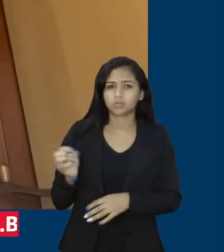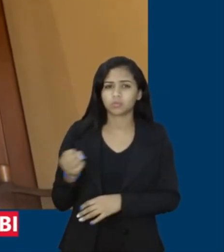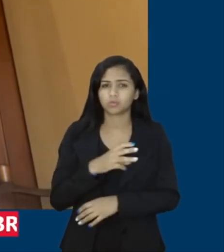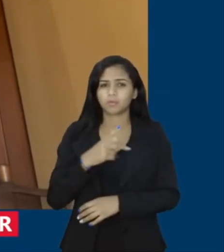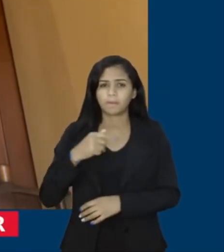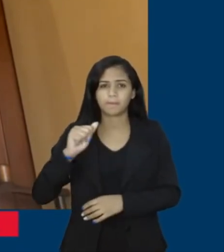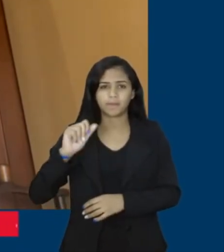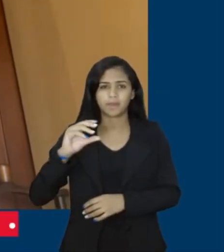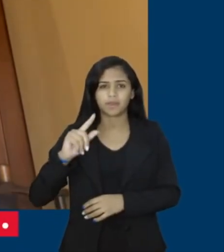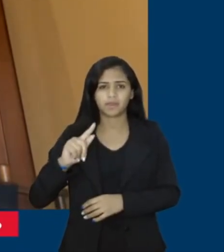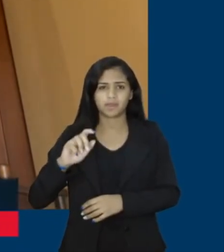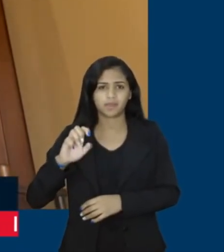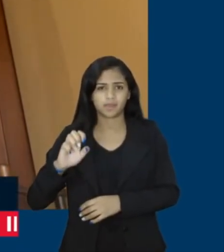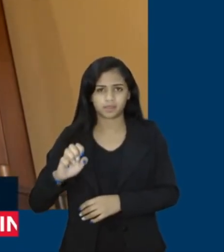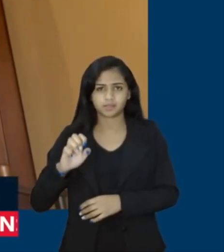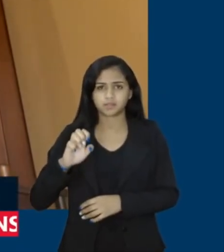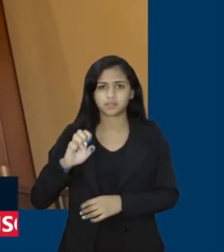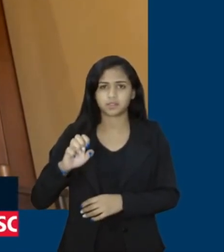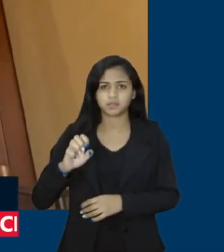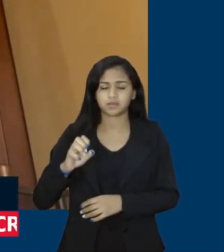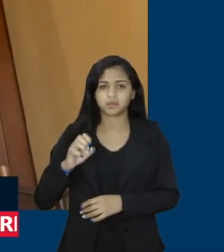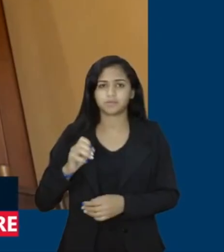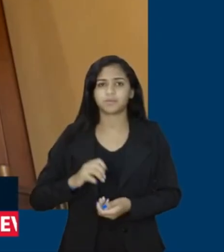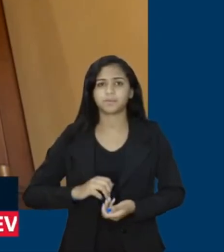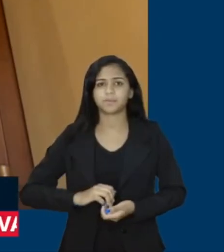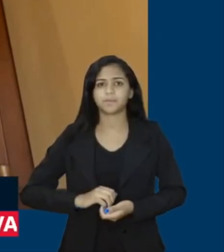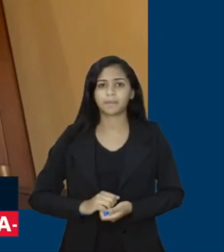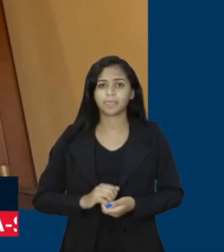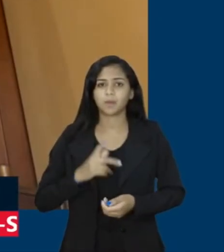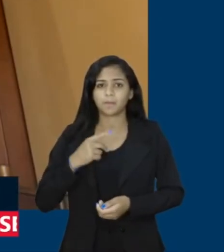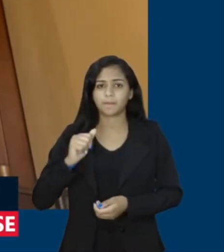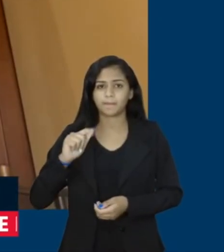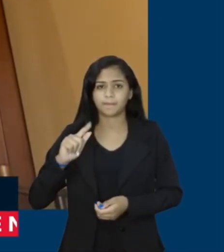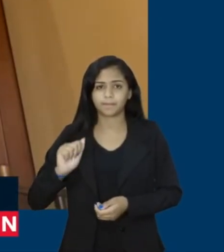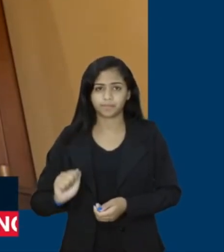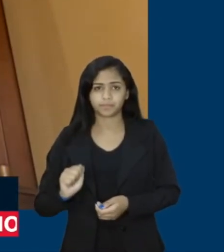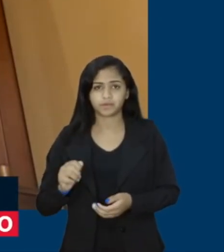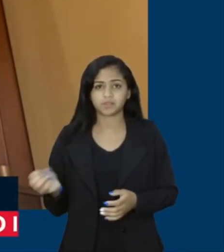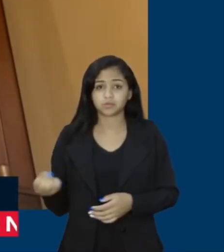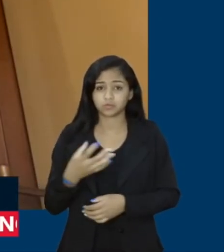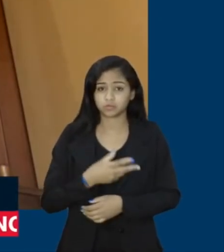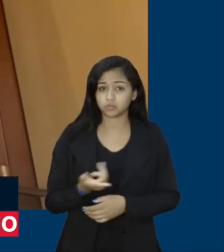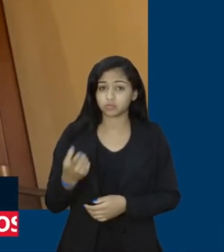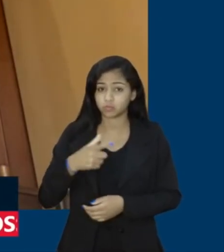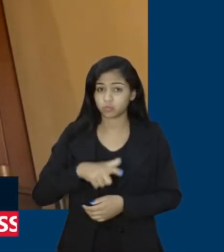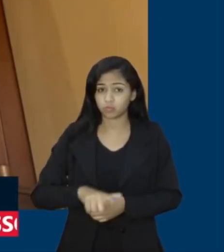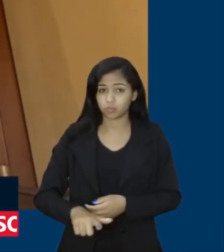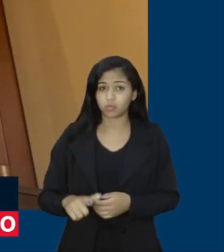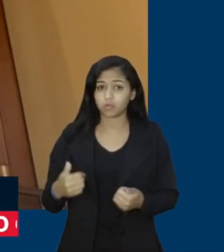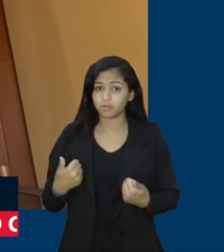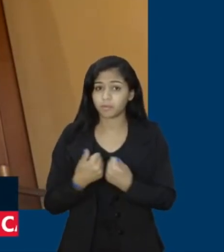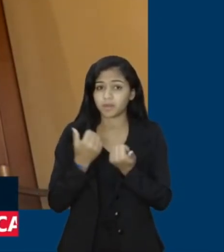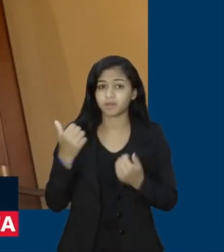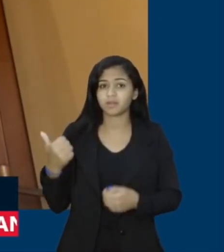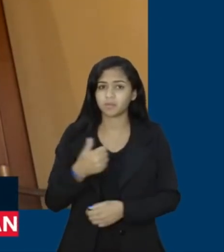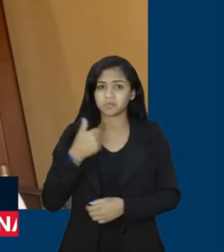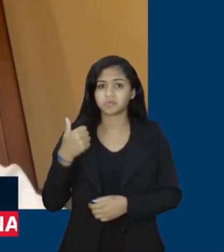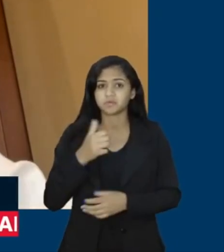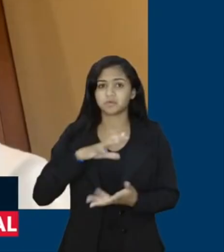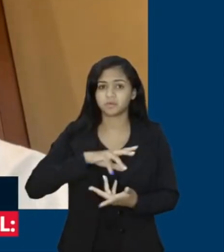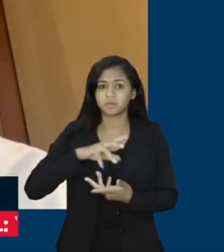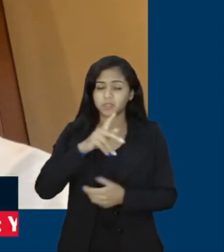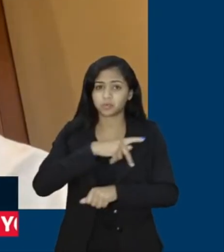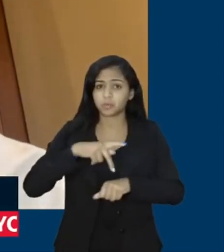reunião aqui produtiva, né? O PAC vai de novo impactar positivamente o